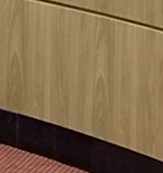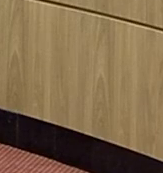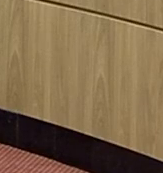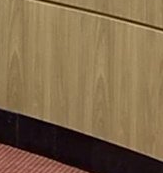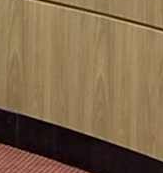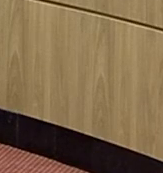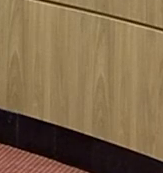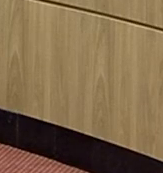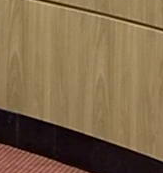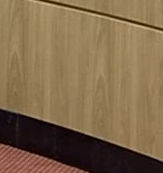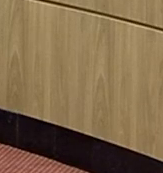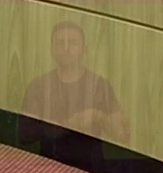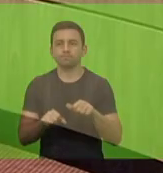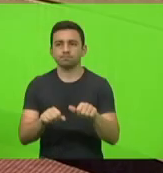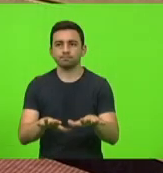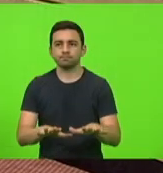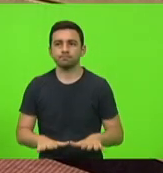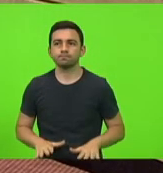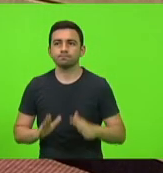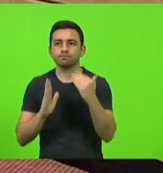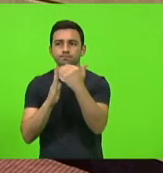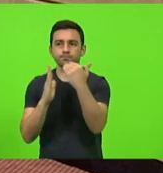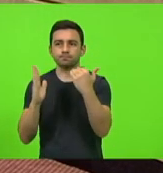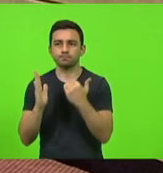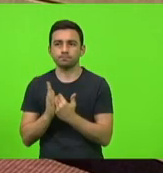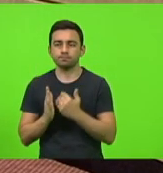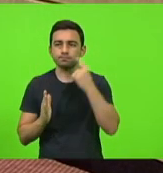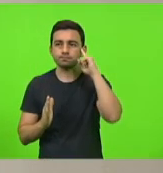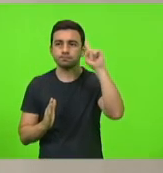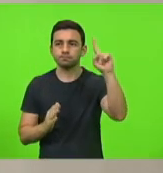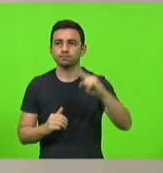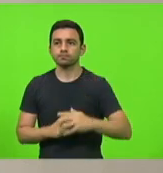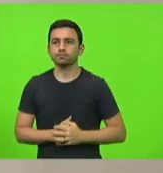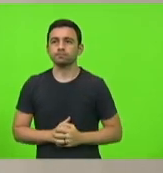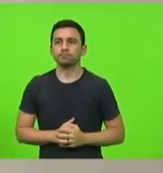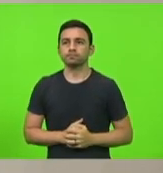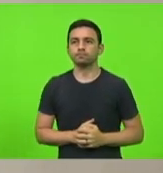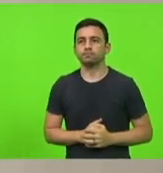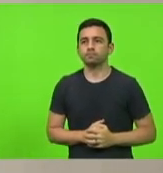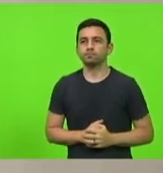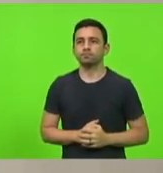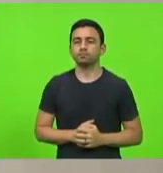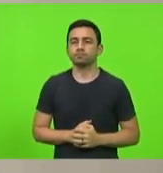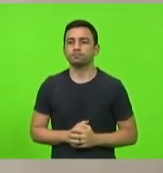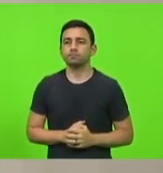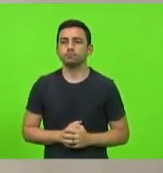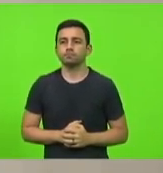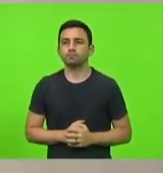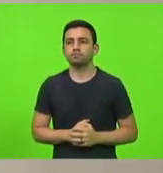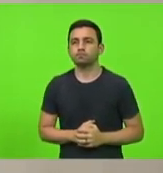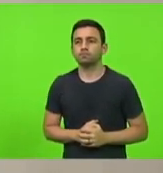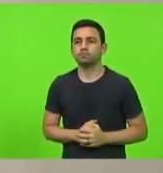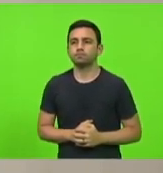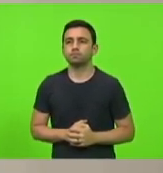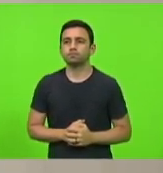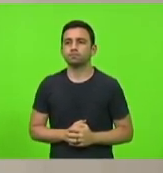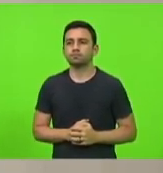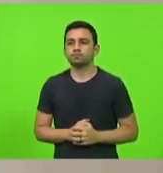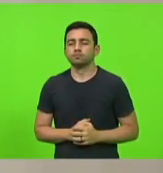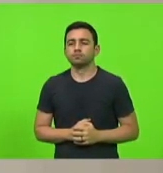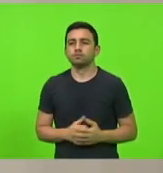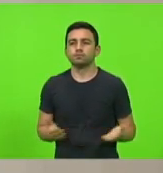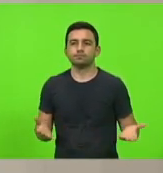Reaberta a sessão, passamos à ordem do dia. Peço à assessoria que abra o painel para que senhores e senhoras deputados possam registrar suas